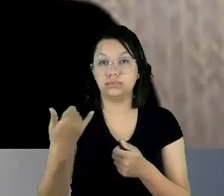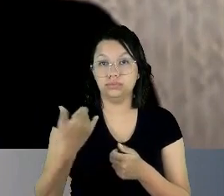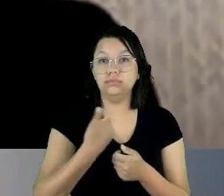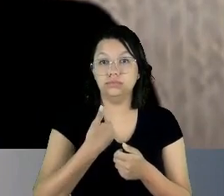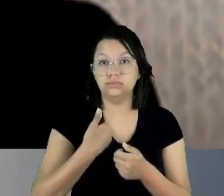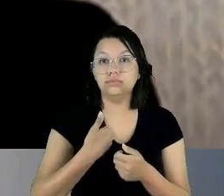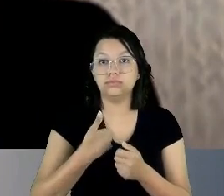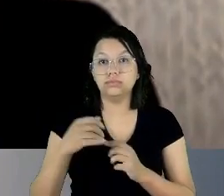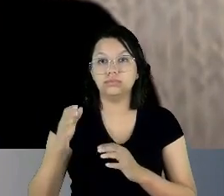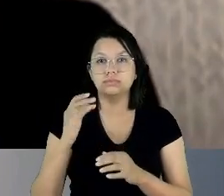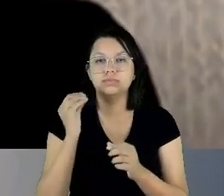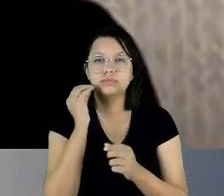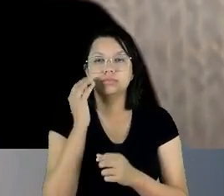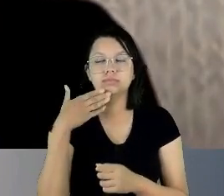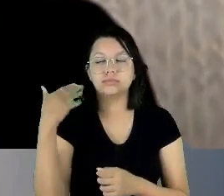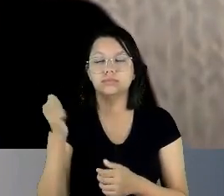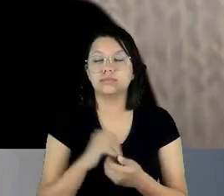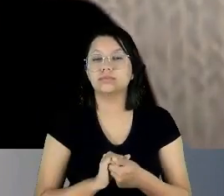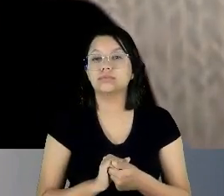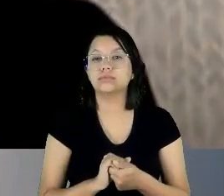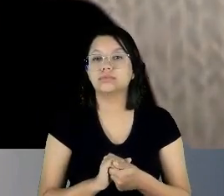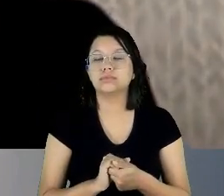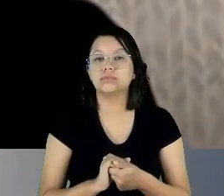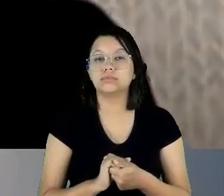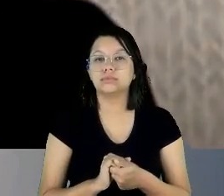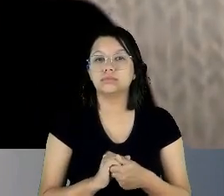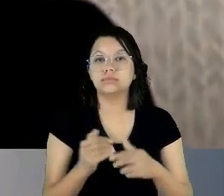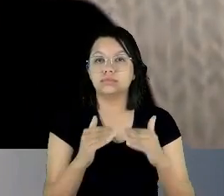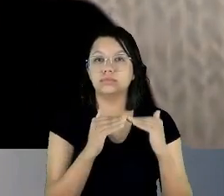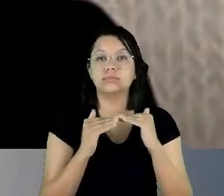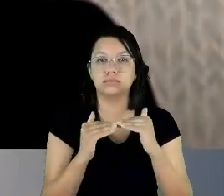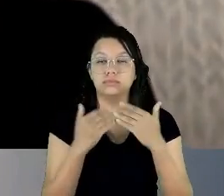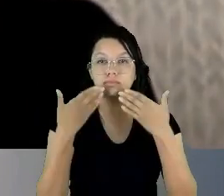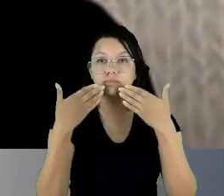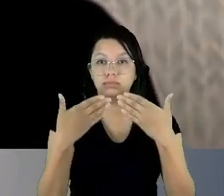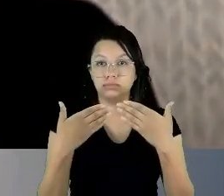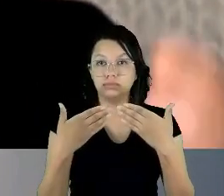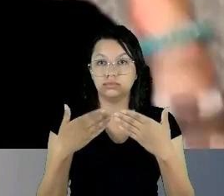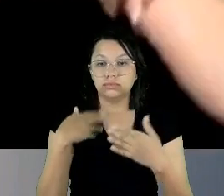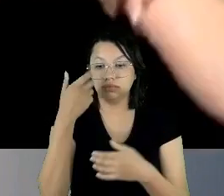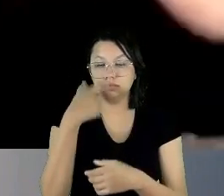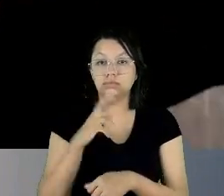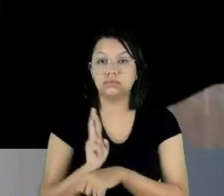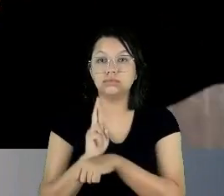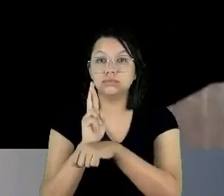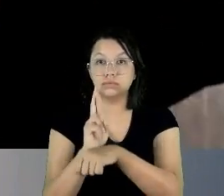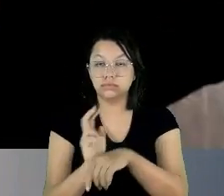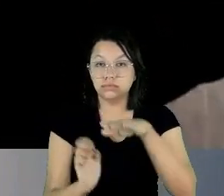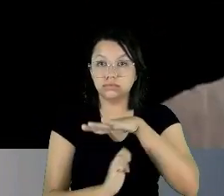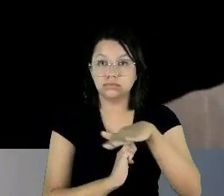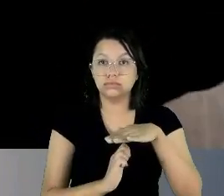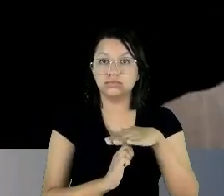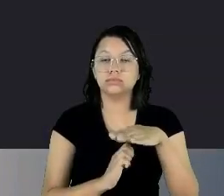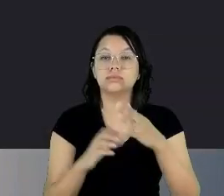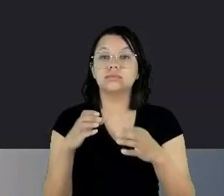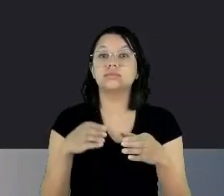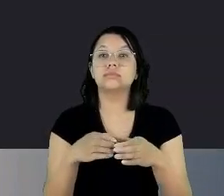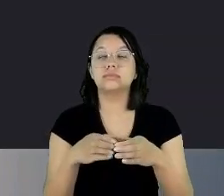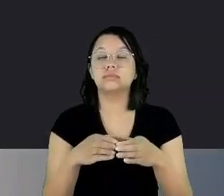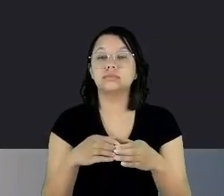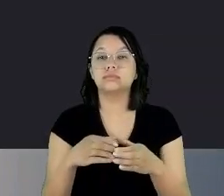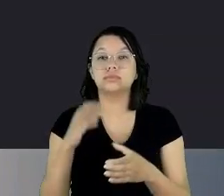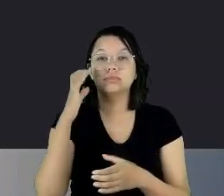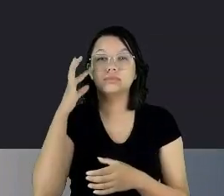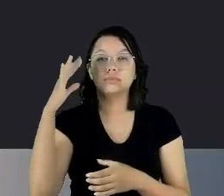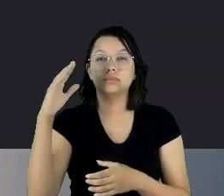que a gente tenta melhorar. Conforme a apresentação, eu represento a Tincolga, né? Essa organização. Eu